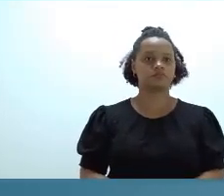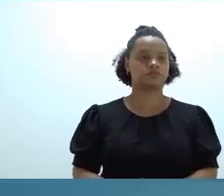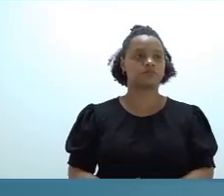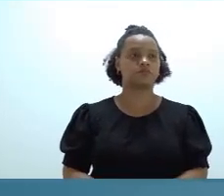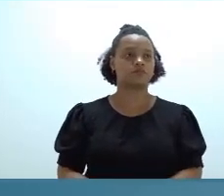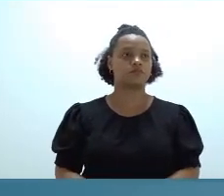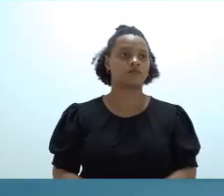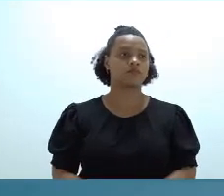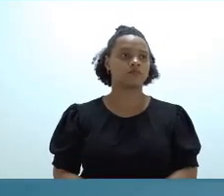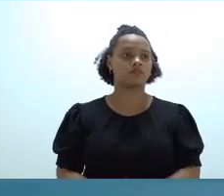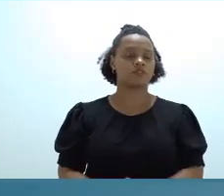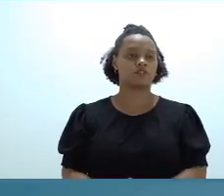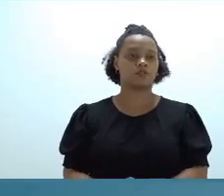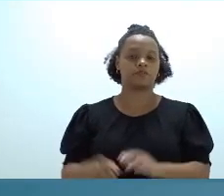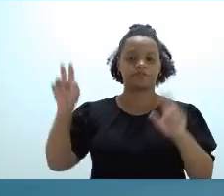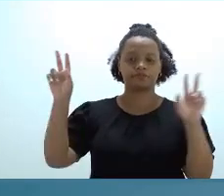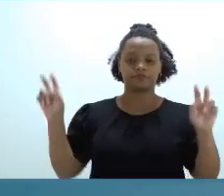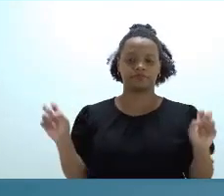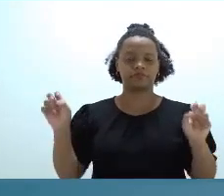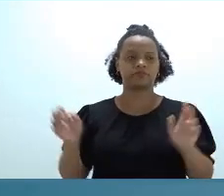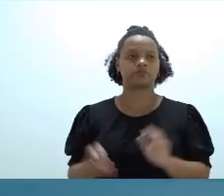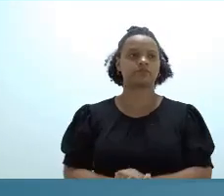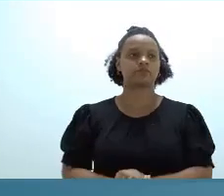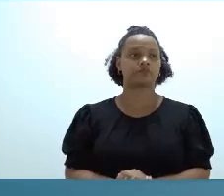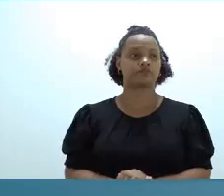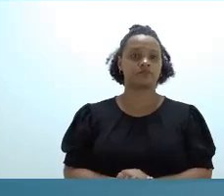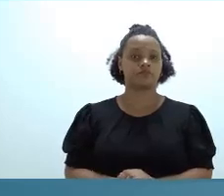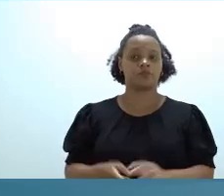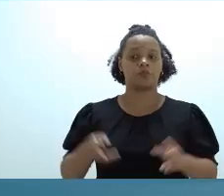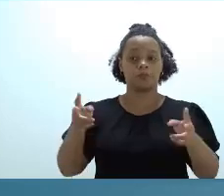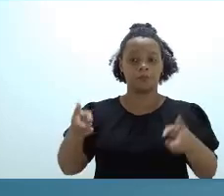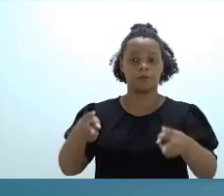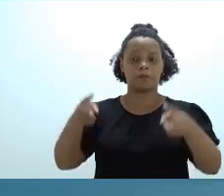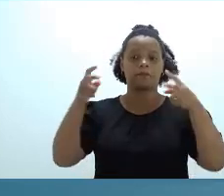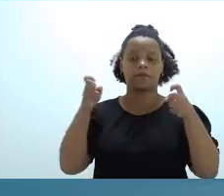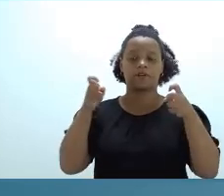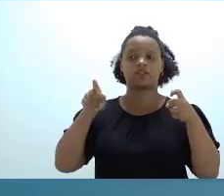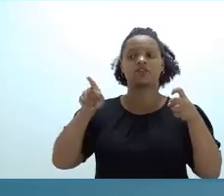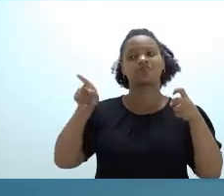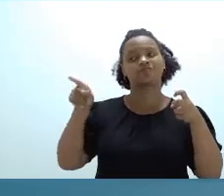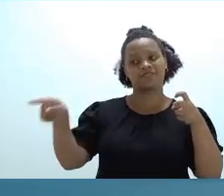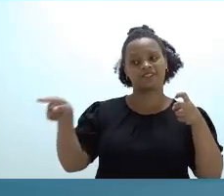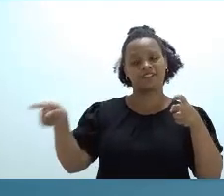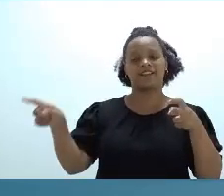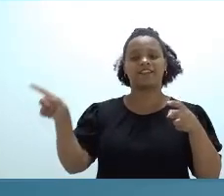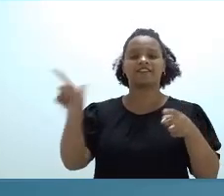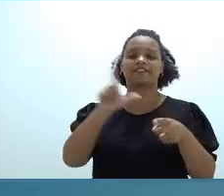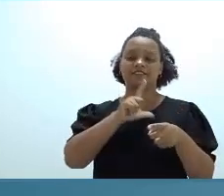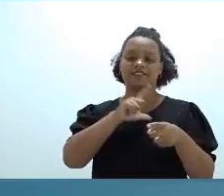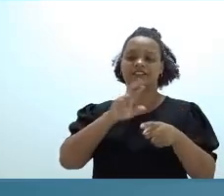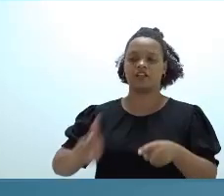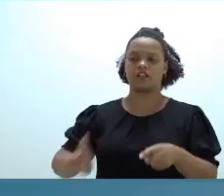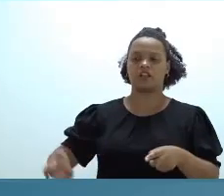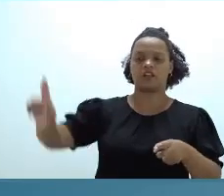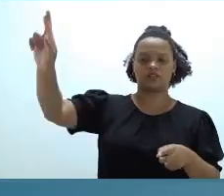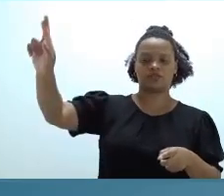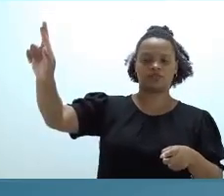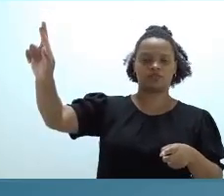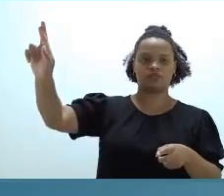Observa-se dessa maneira que a demanda pretende ver reconhecida a responsabilidade civil objetiva da concessionária de energia elétrica, em